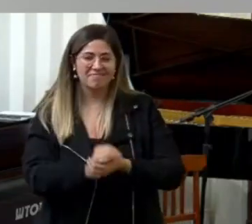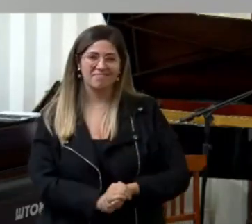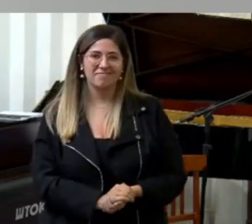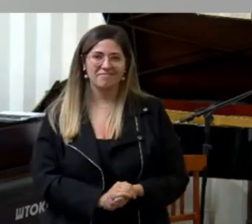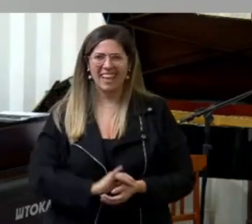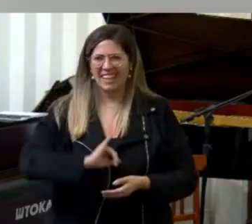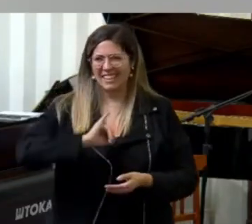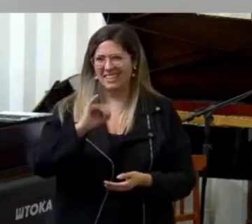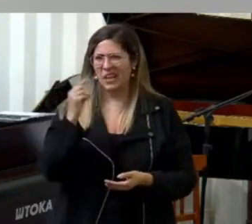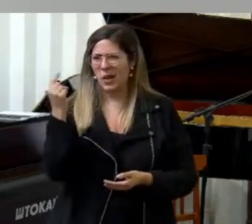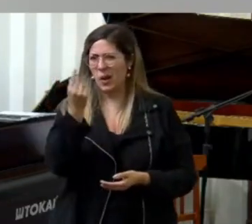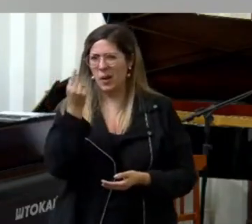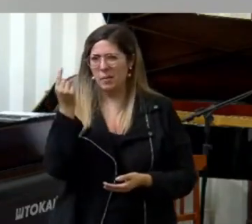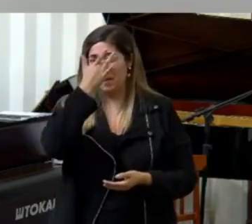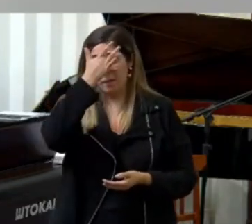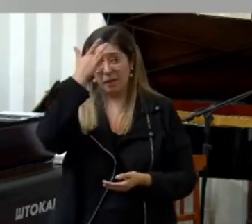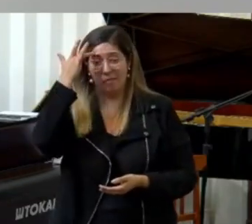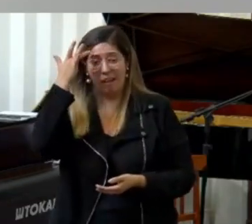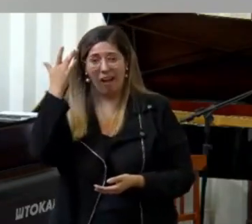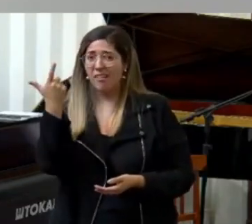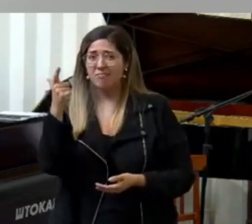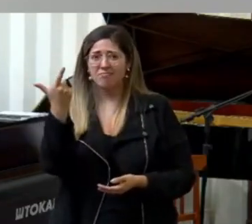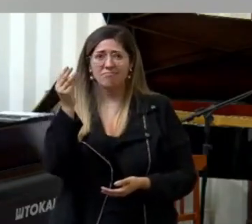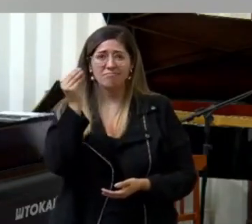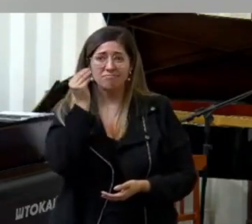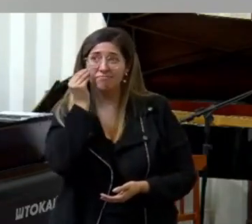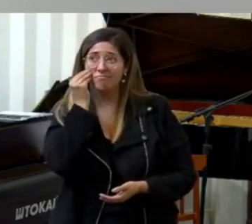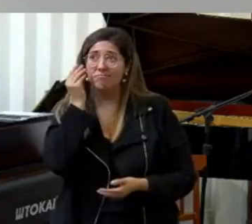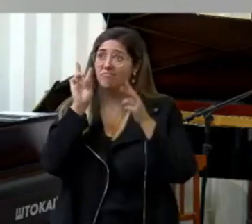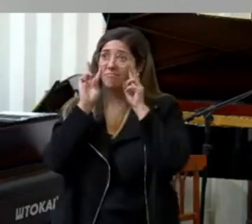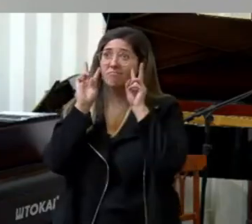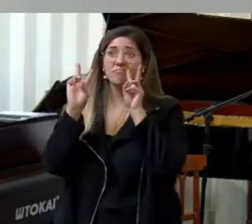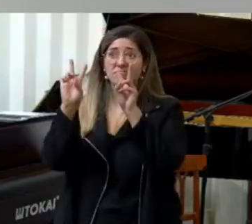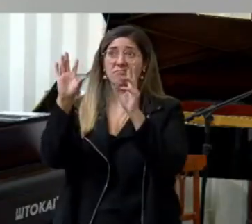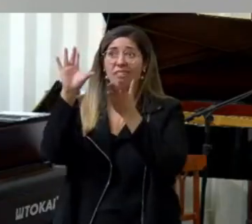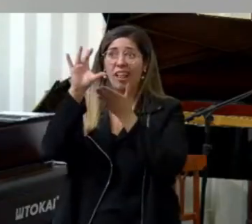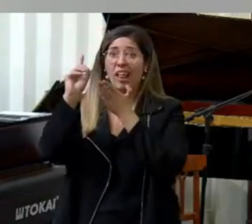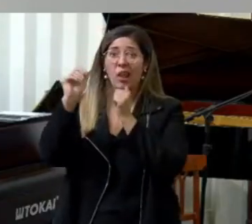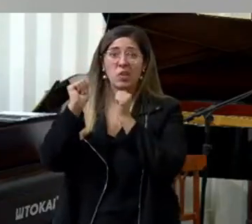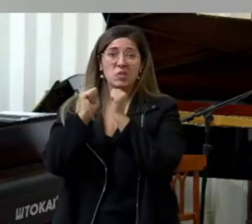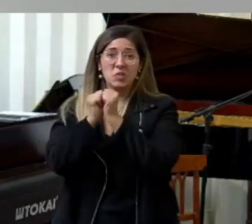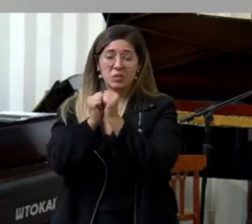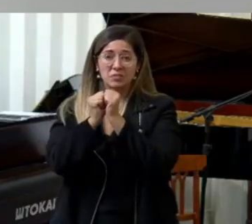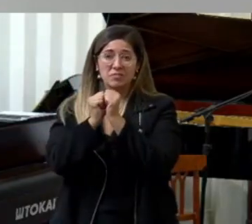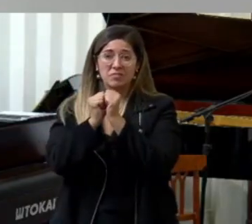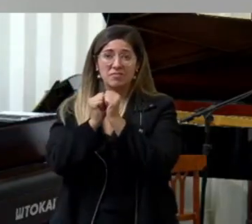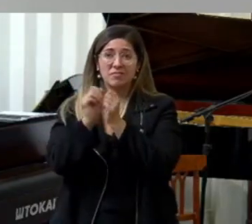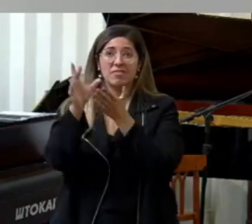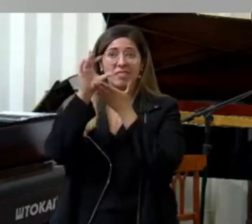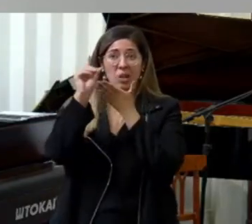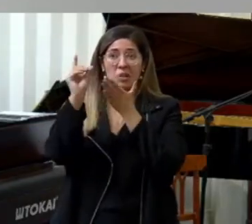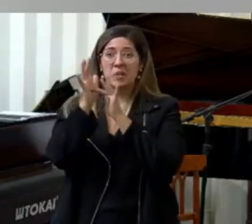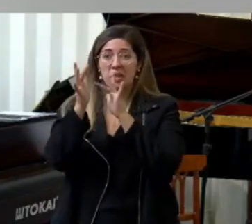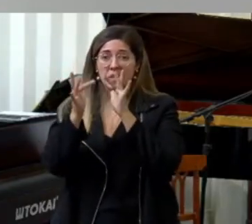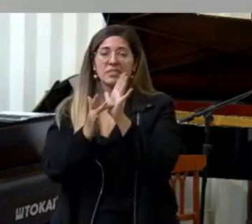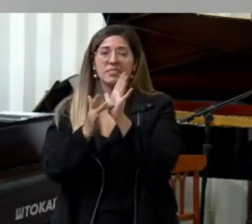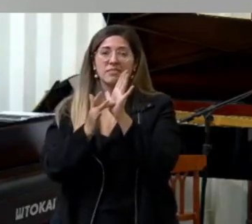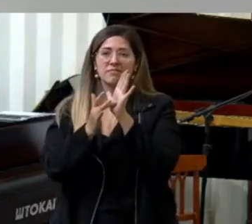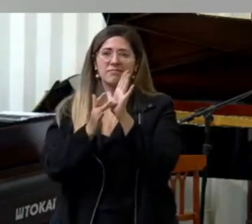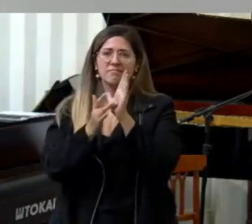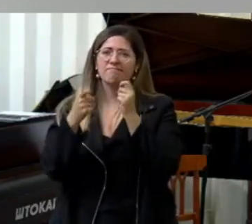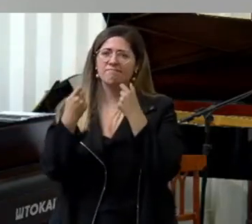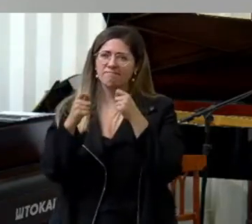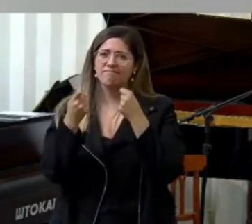Se houver uma pessoa só entre nós que ainda não teve a experiência de contemplar o que é ter Deus ao seu lado, na pessoa de Jesus Cristo, eu